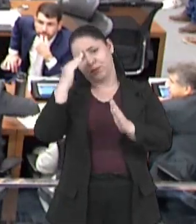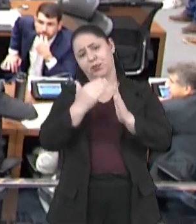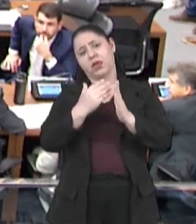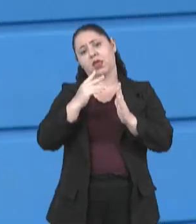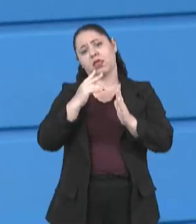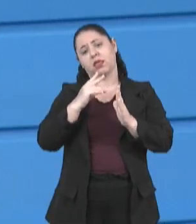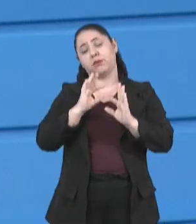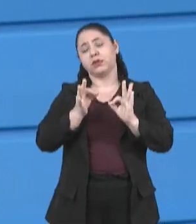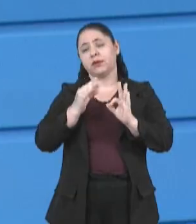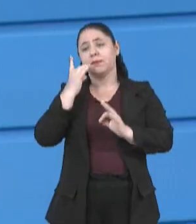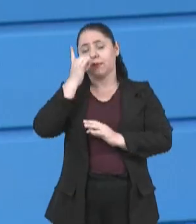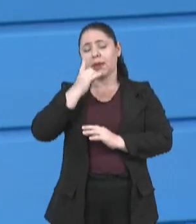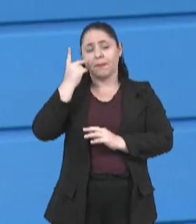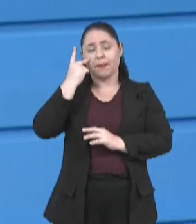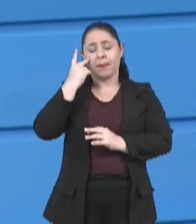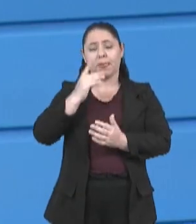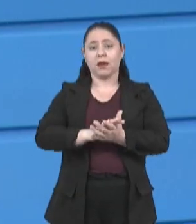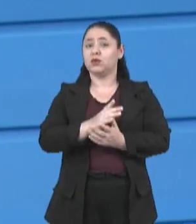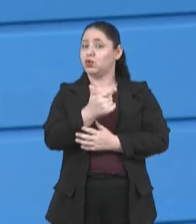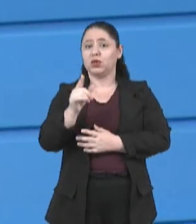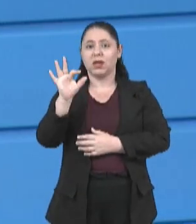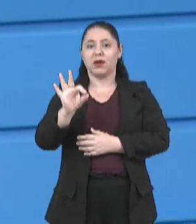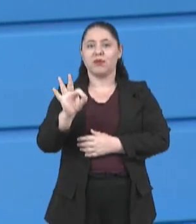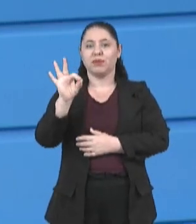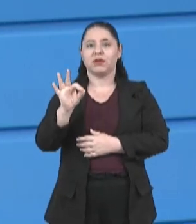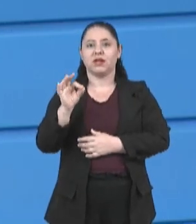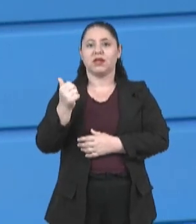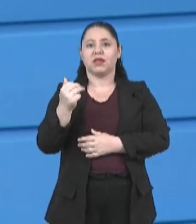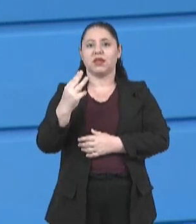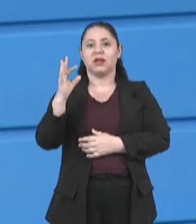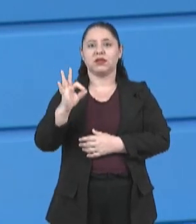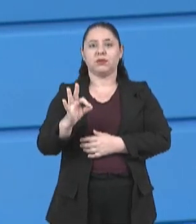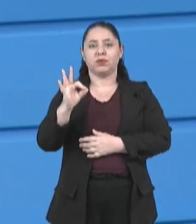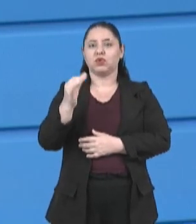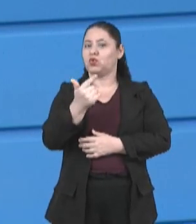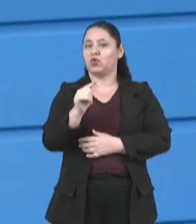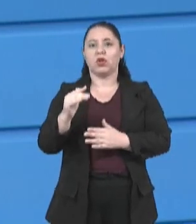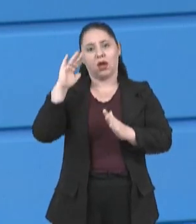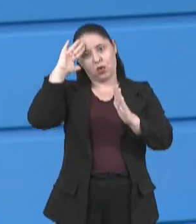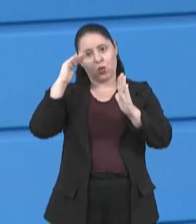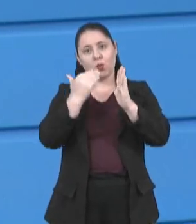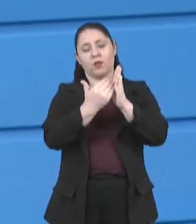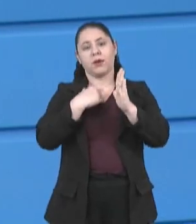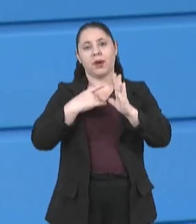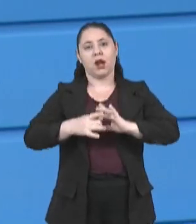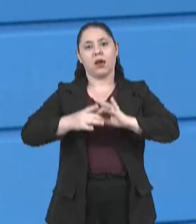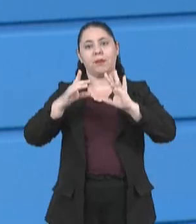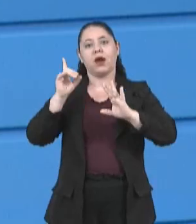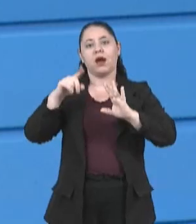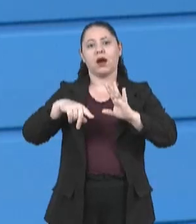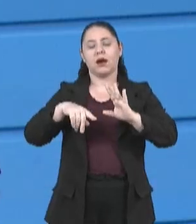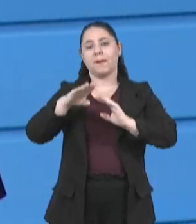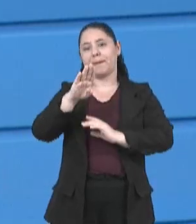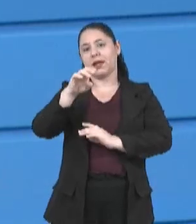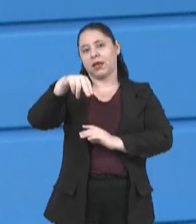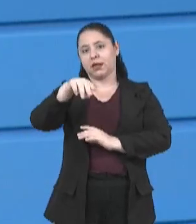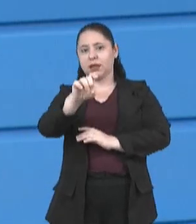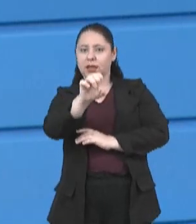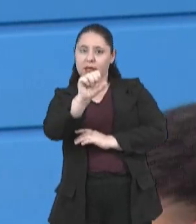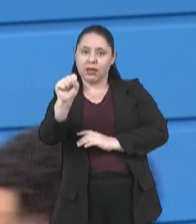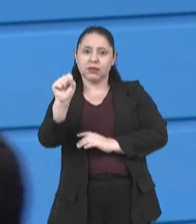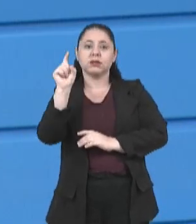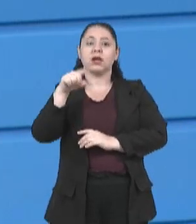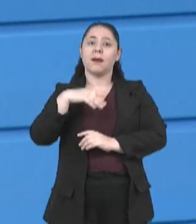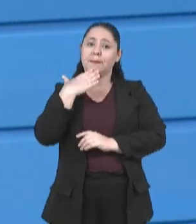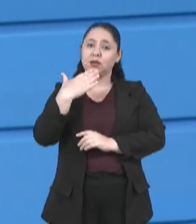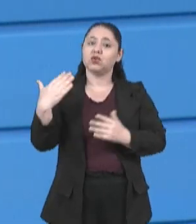Para concluir, deputado Pedro Kemp, não há um percentual de 13% de cumprimento na liberação do BNDES e